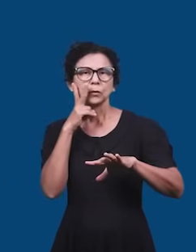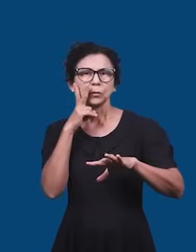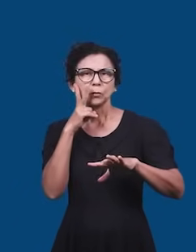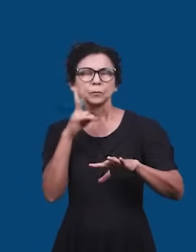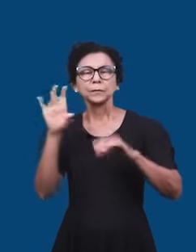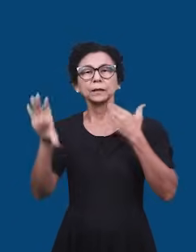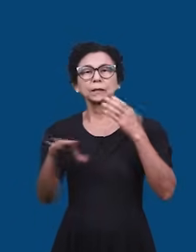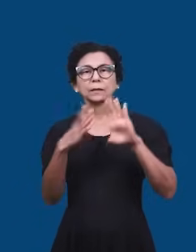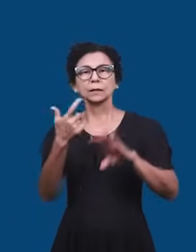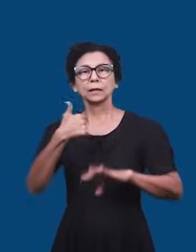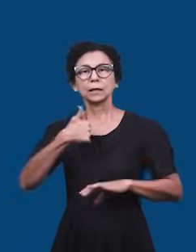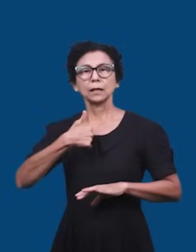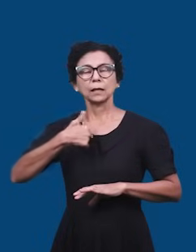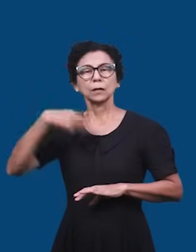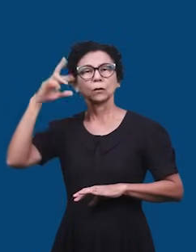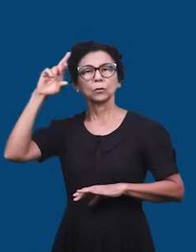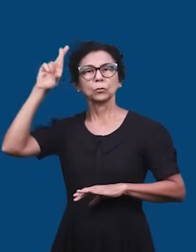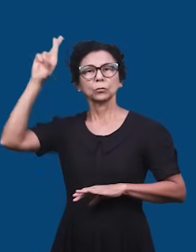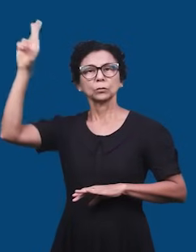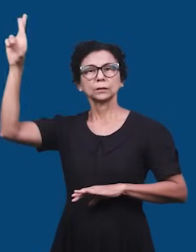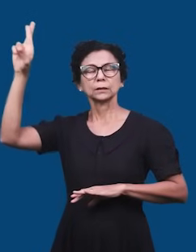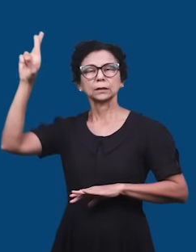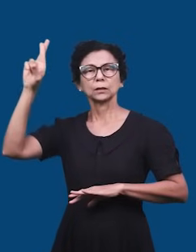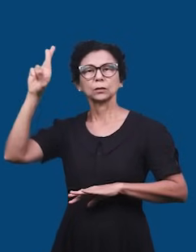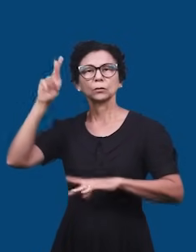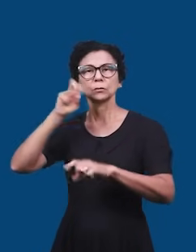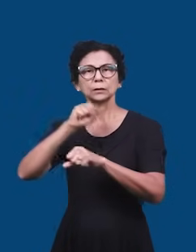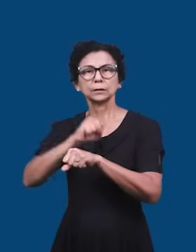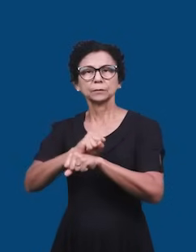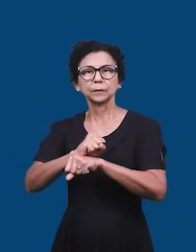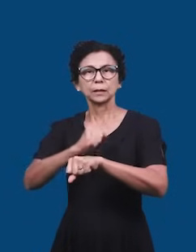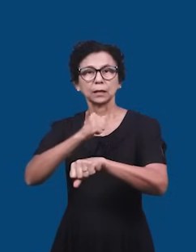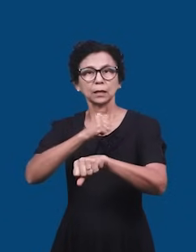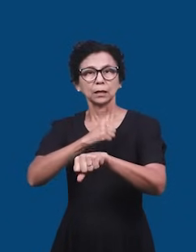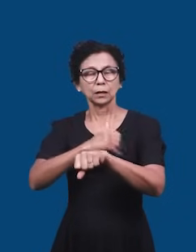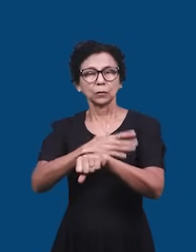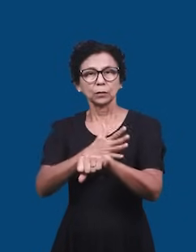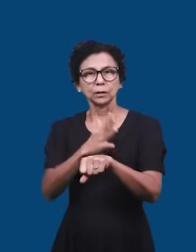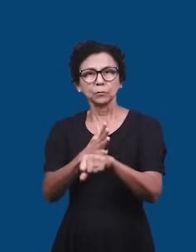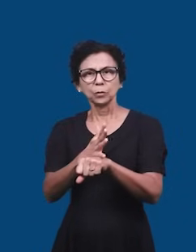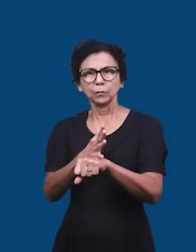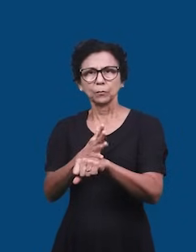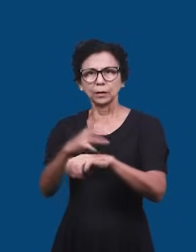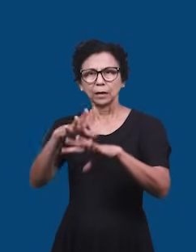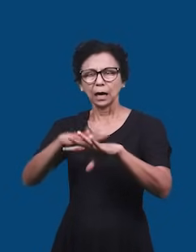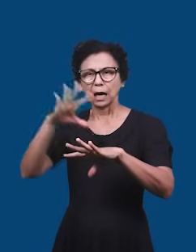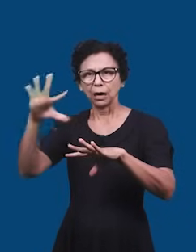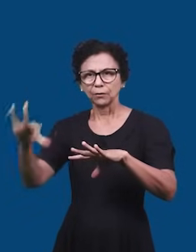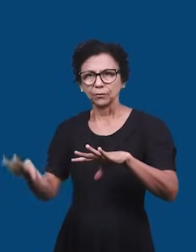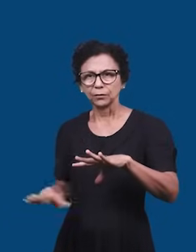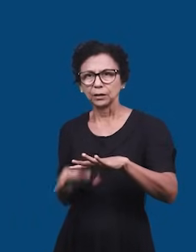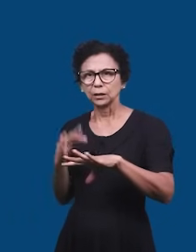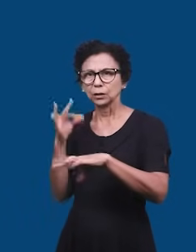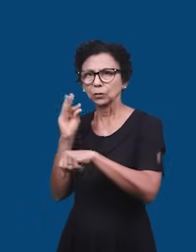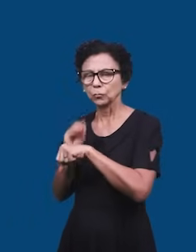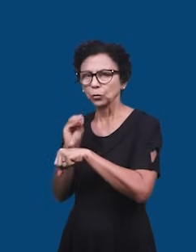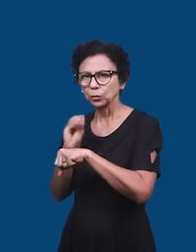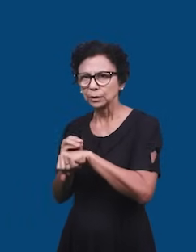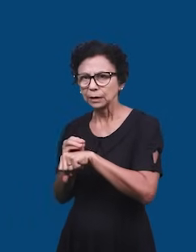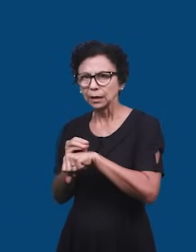Senhor, aguardo, e a cada momento a regarei, para que ninguém lhe faça